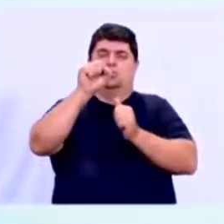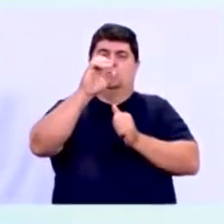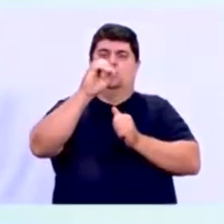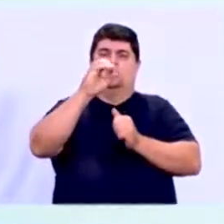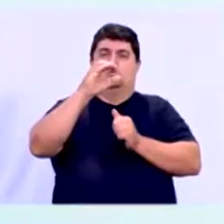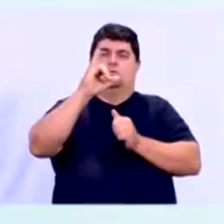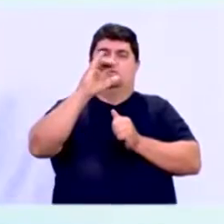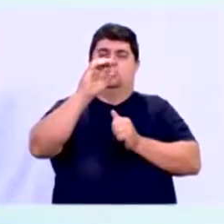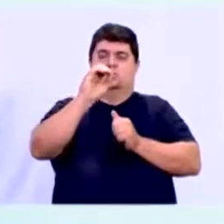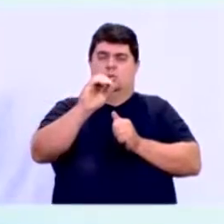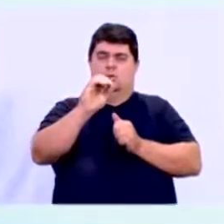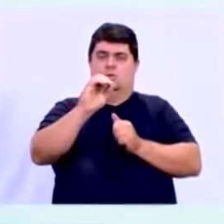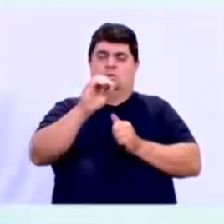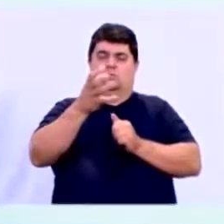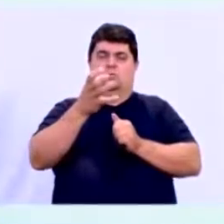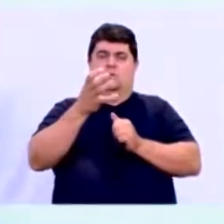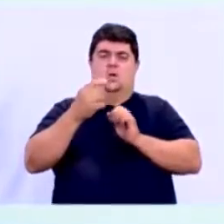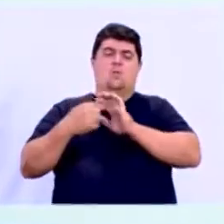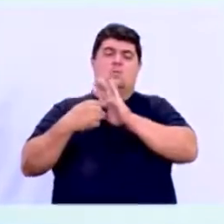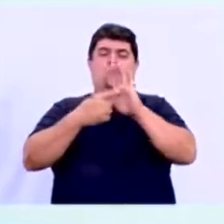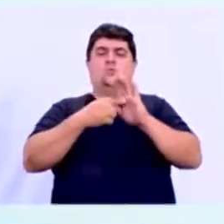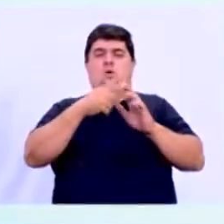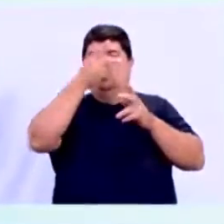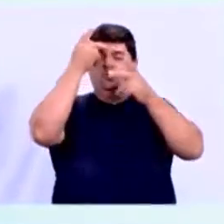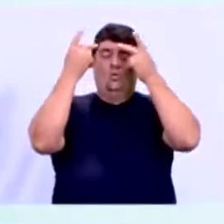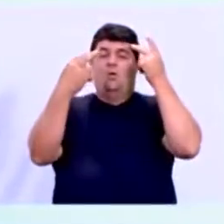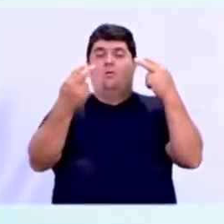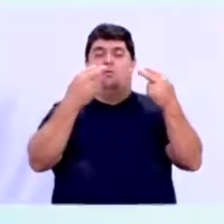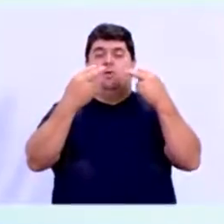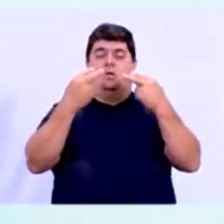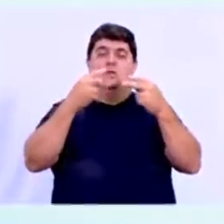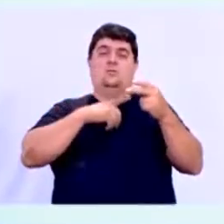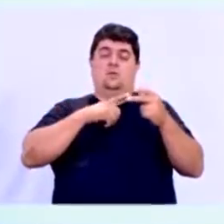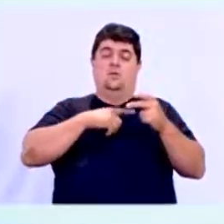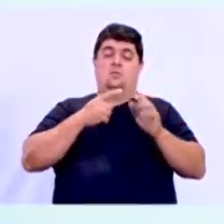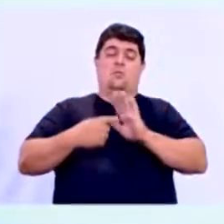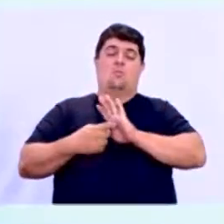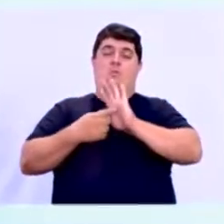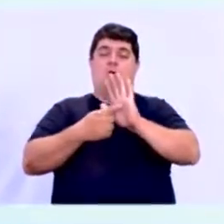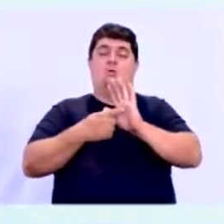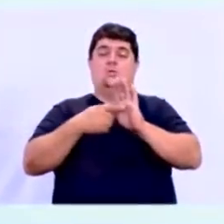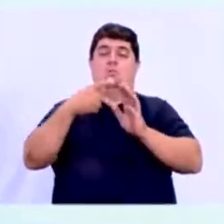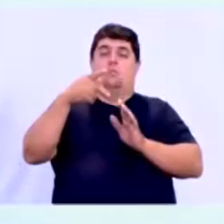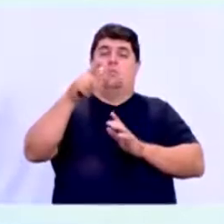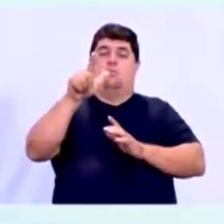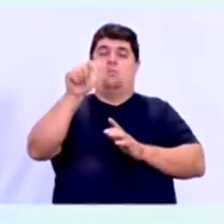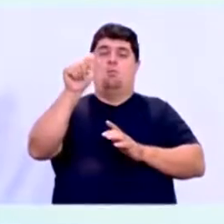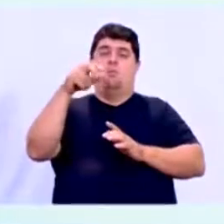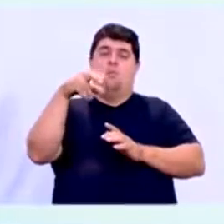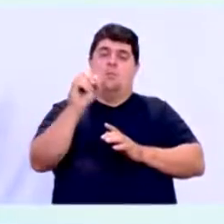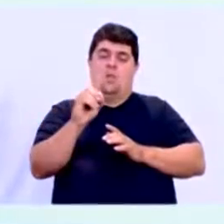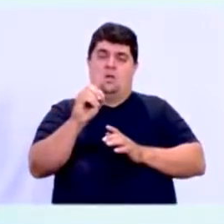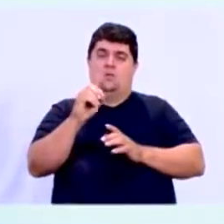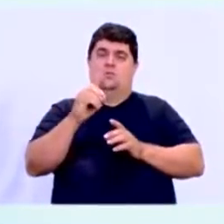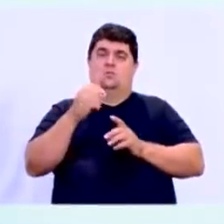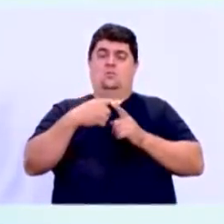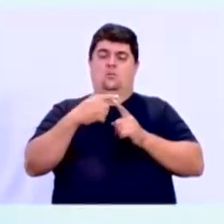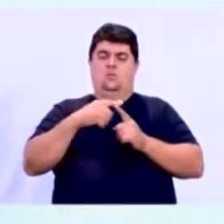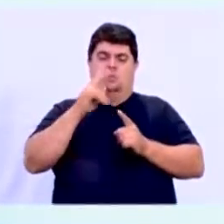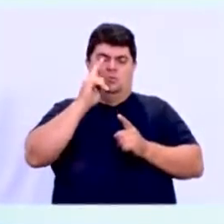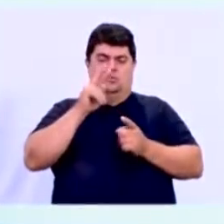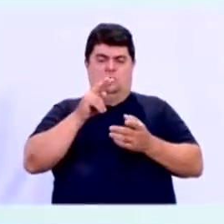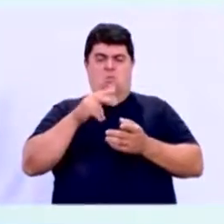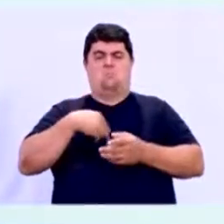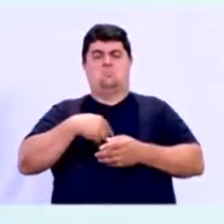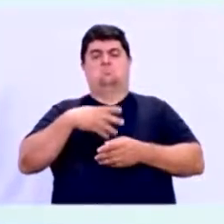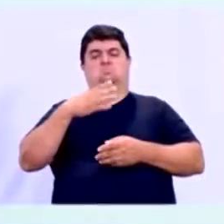sua ideia ao mercado ou ao sócio, você leva aquele documento, certo? Então, que isso dá uma maior credibilidade, não